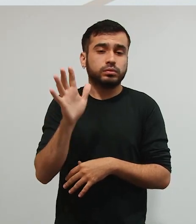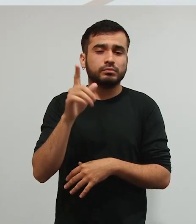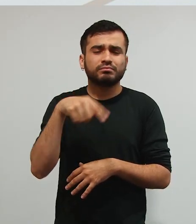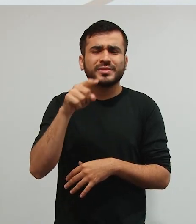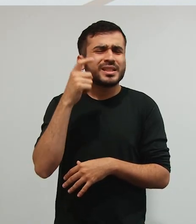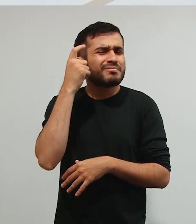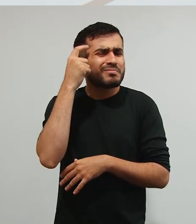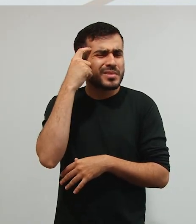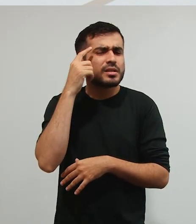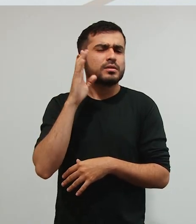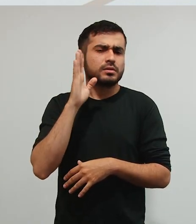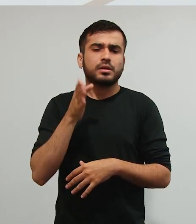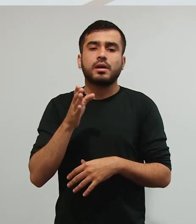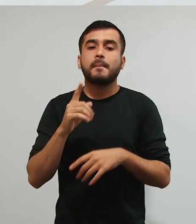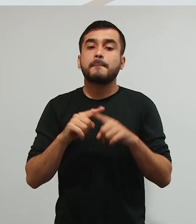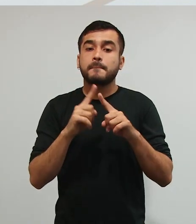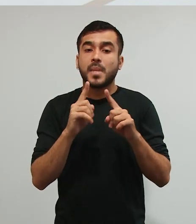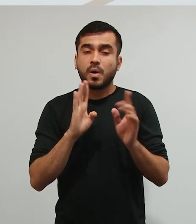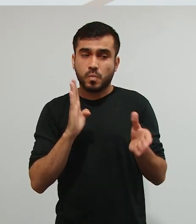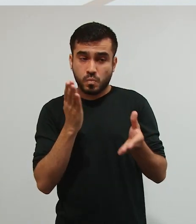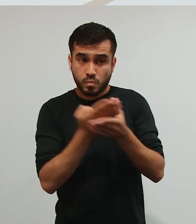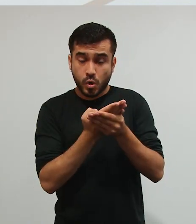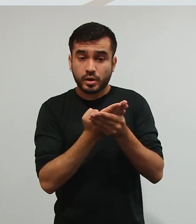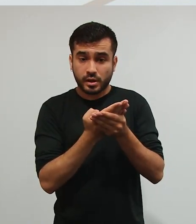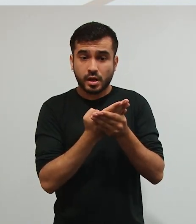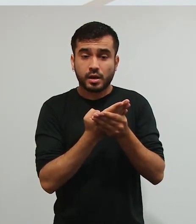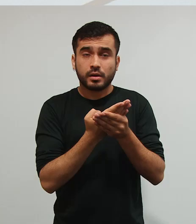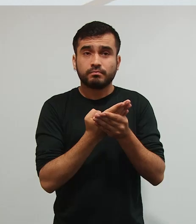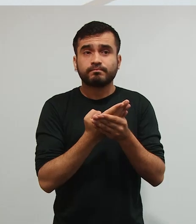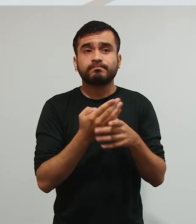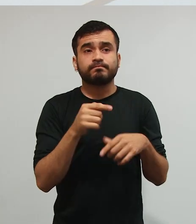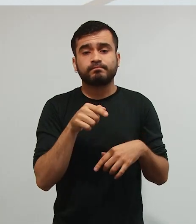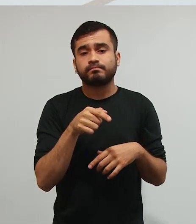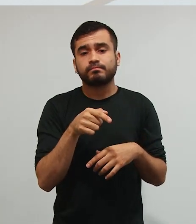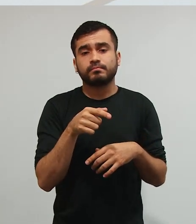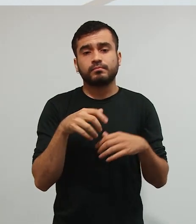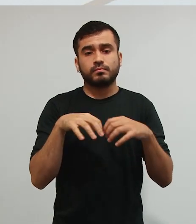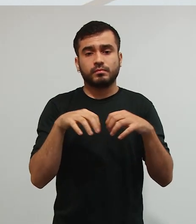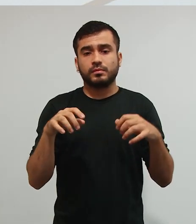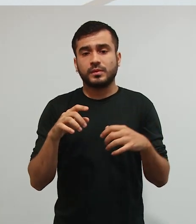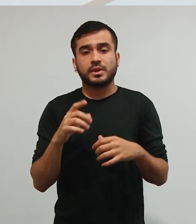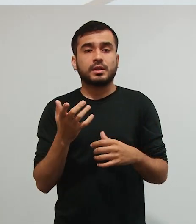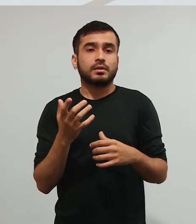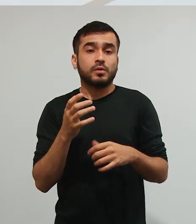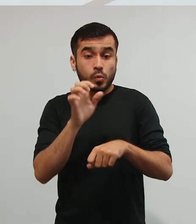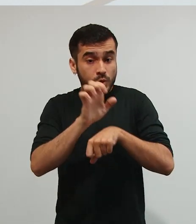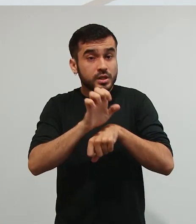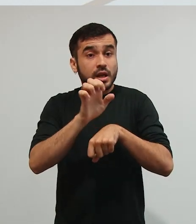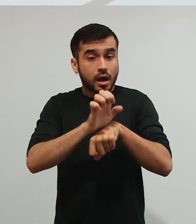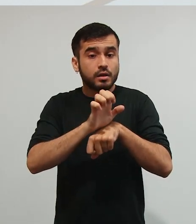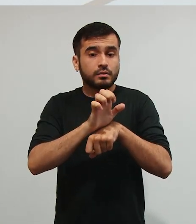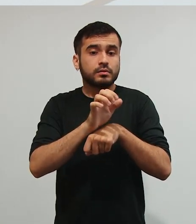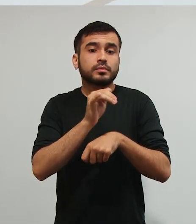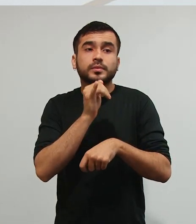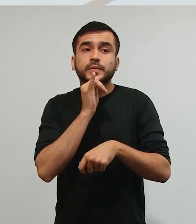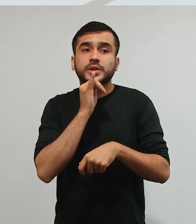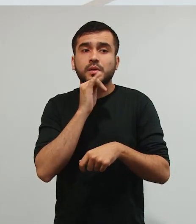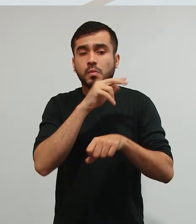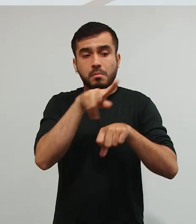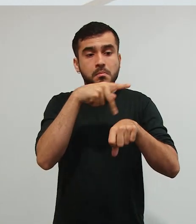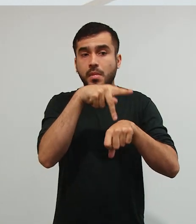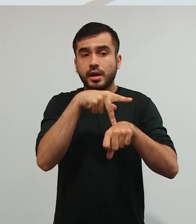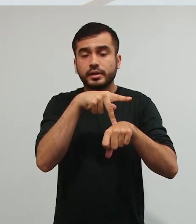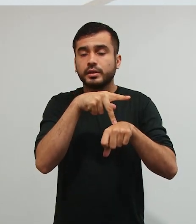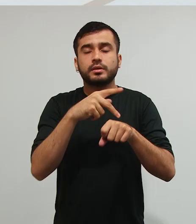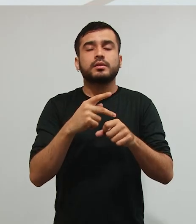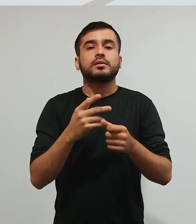não sei se vocês já pensaram nisso, mas um processo, ele ainda que as partes sejam o Estado, e aí principalmente quando as partes forem o